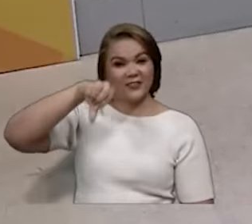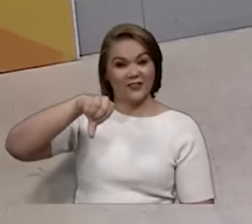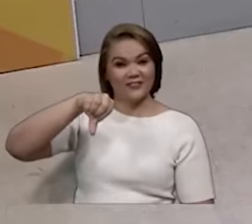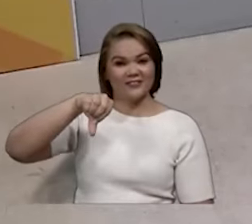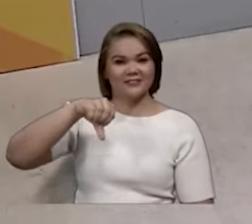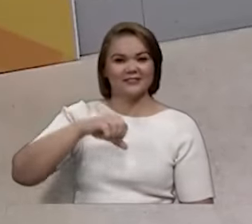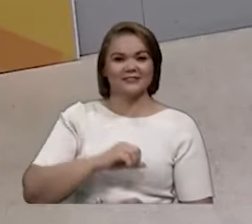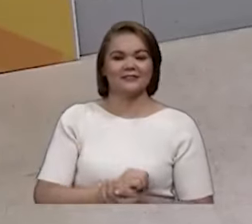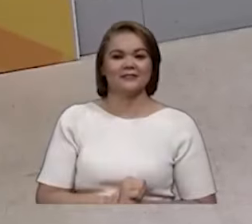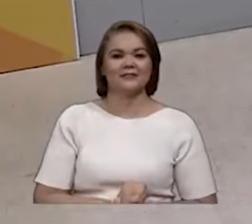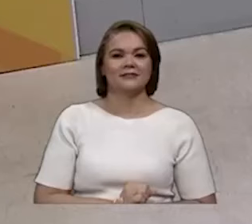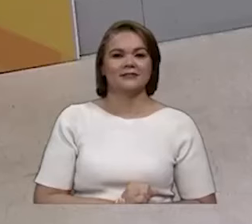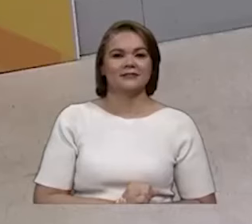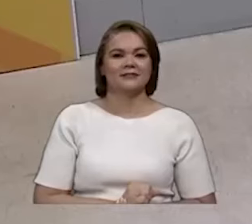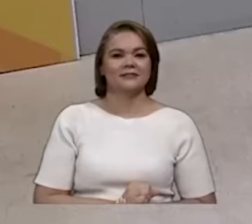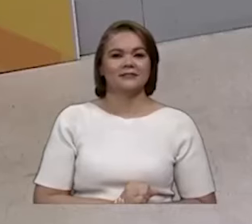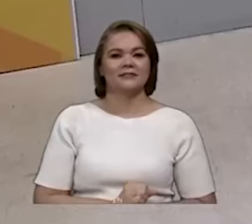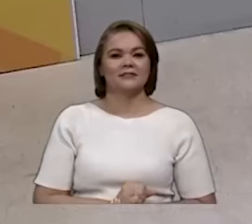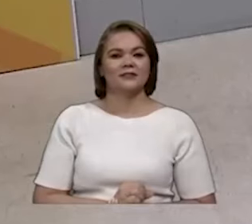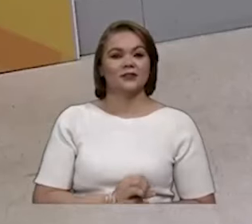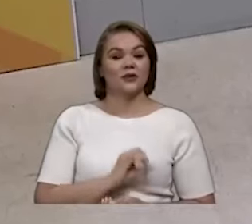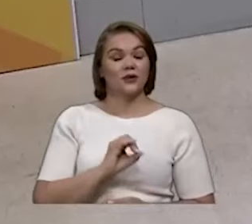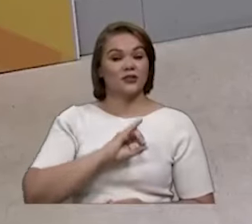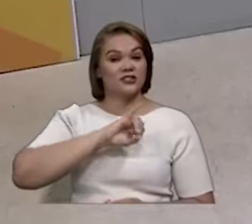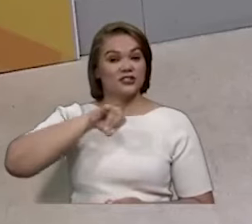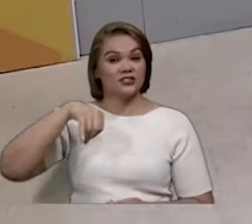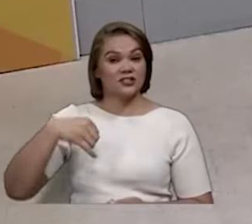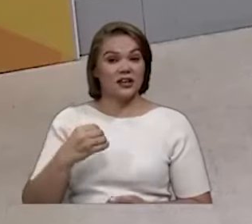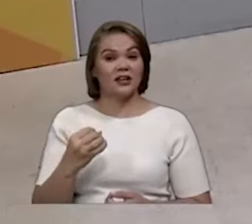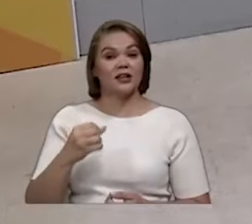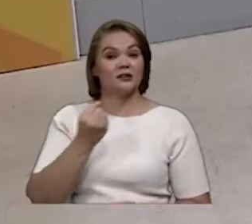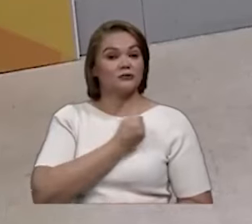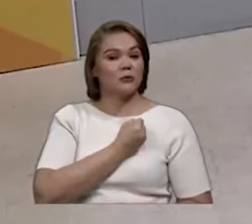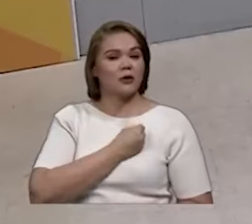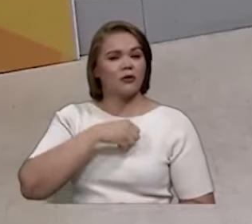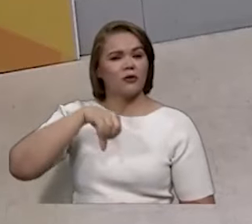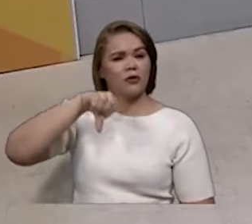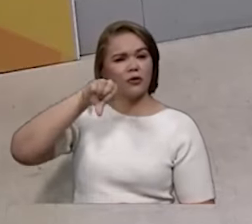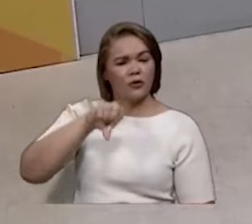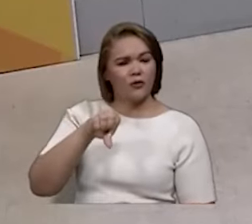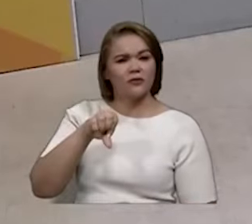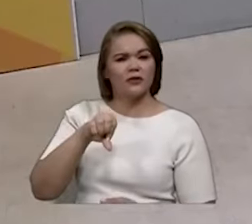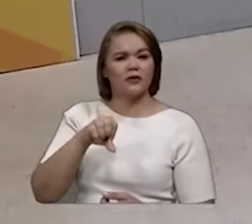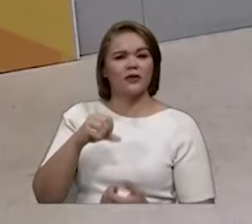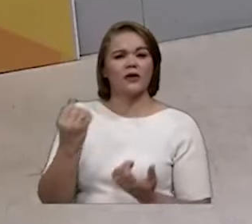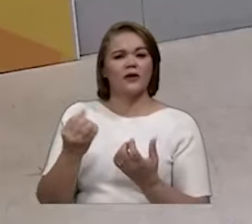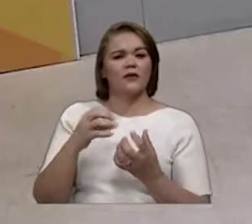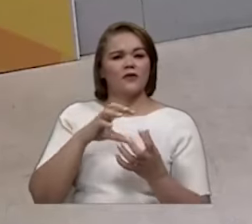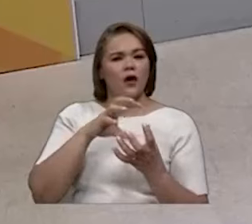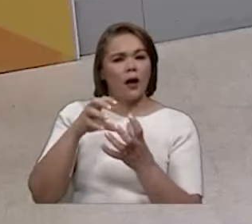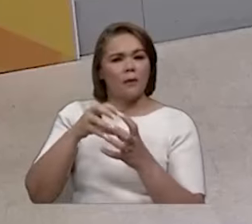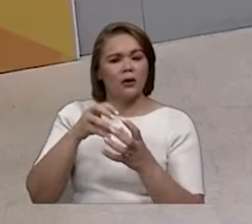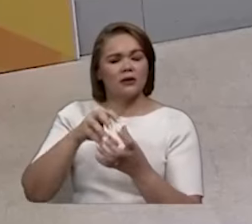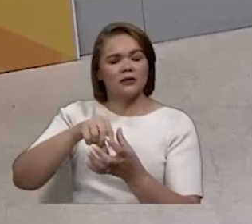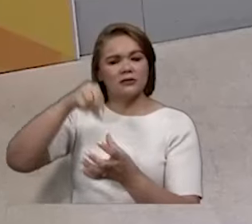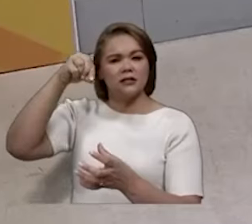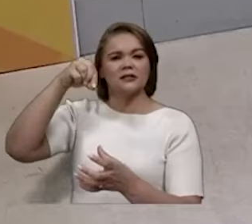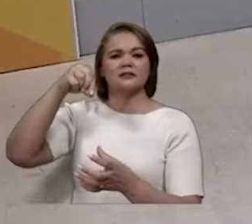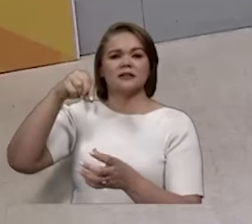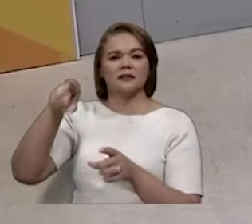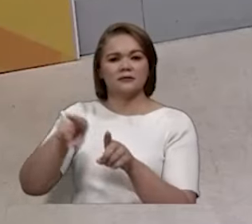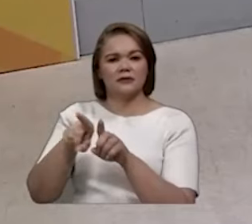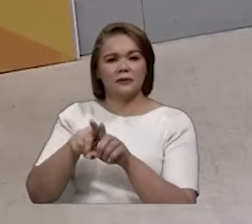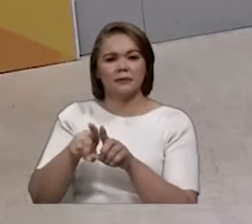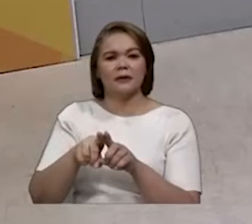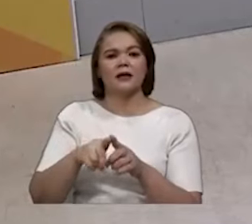número 9. Alô, alô, Jaque, número 9, última bolinha que você chamou, tá? Do primeiro prêmio especial em andamento,